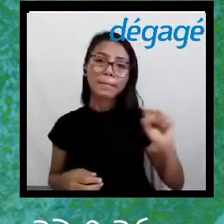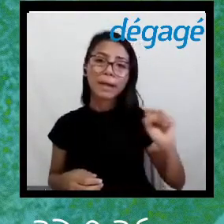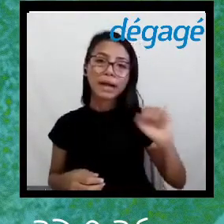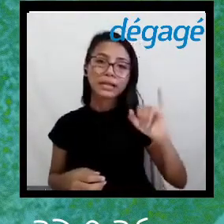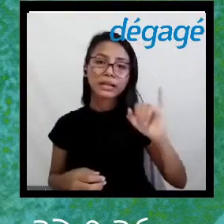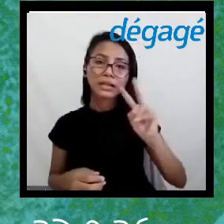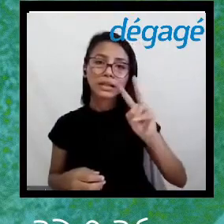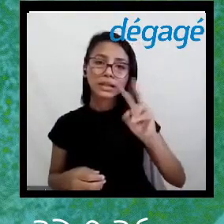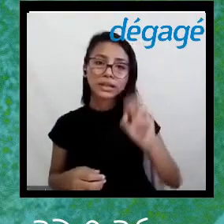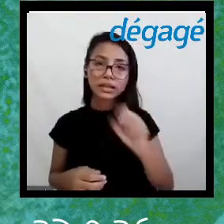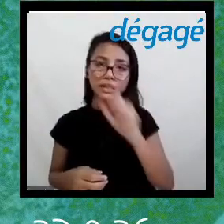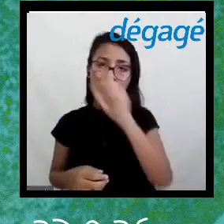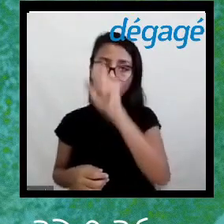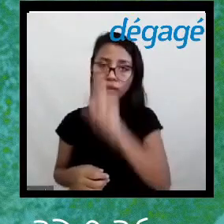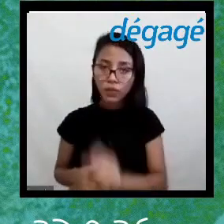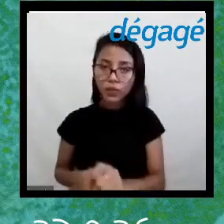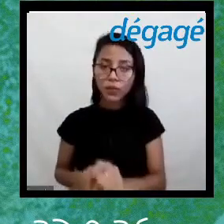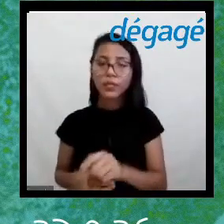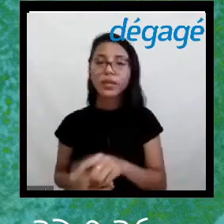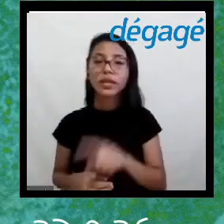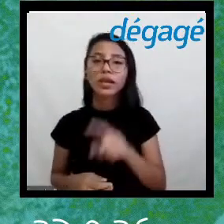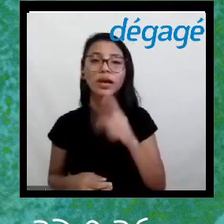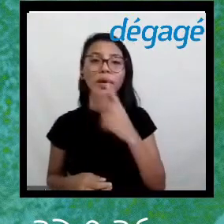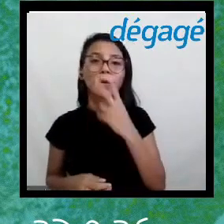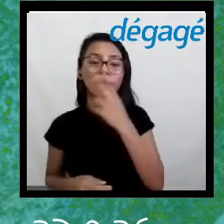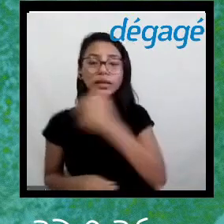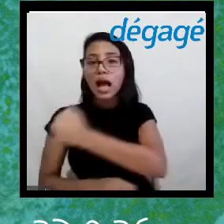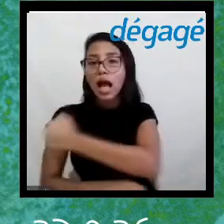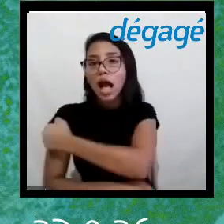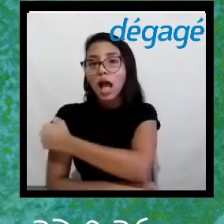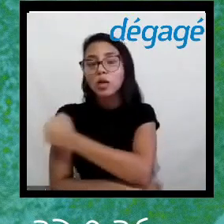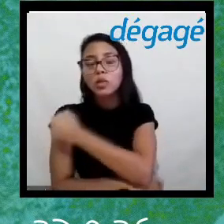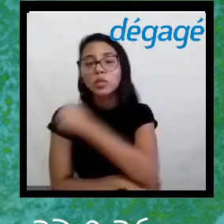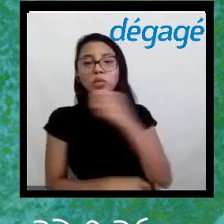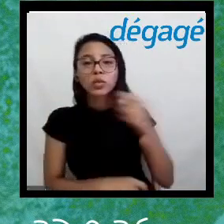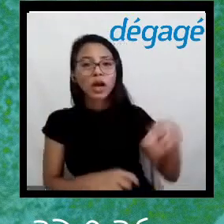aquilo. Eu acho assim, achei bacana, porque a gente meio que